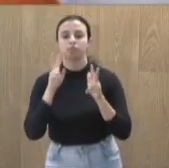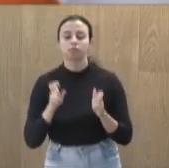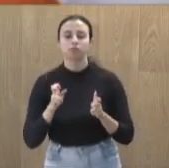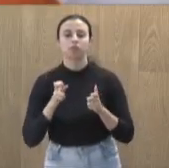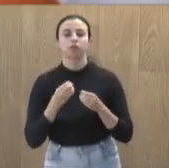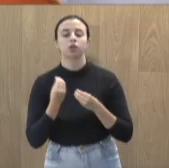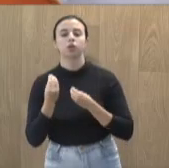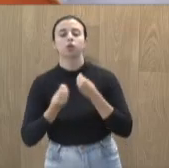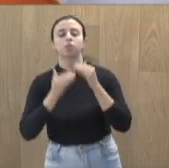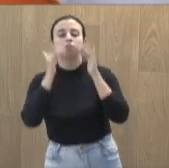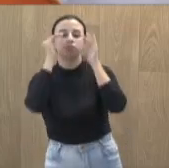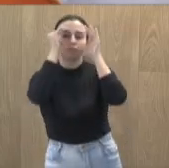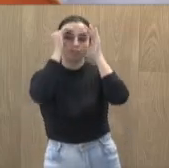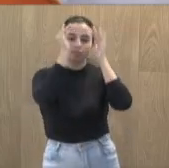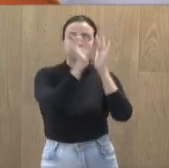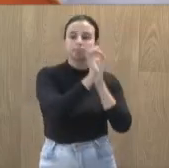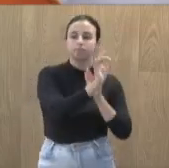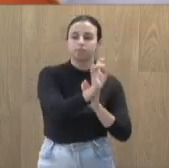respeitabilidade.